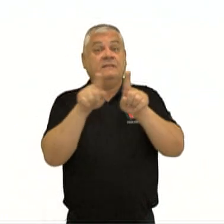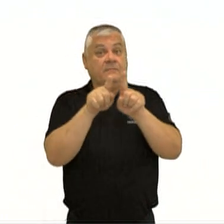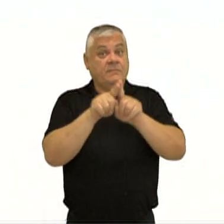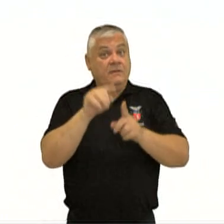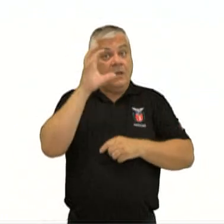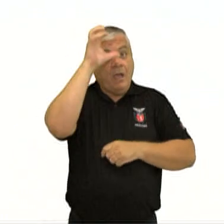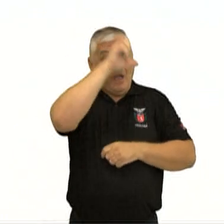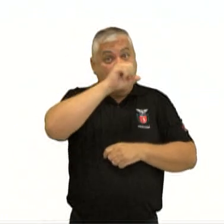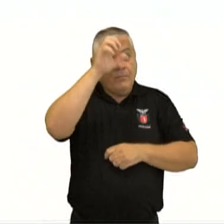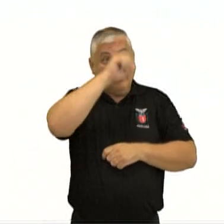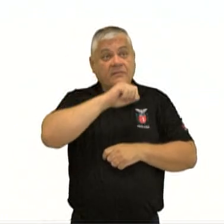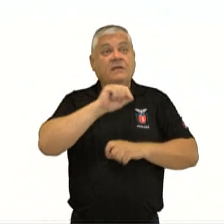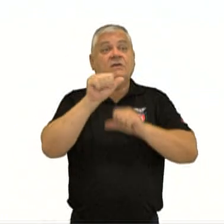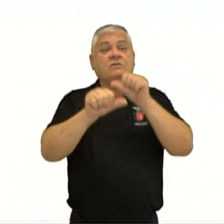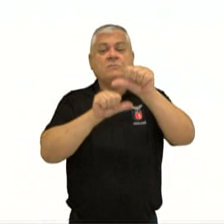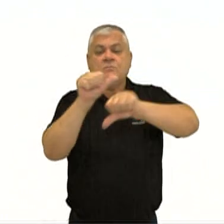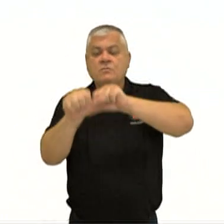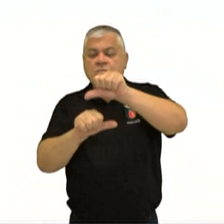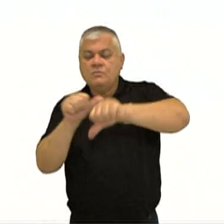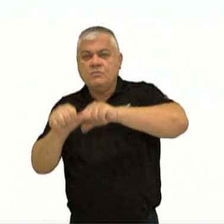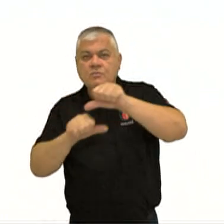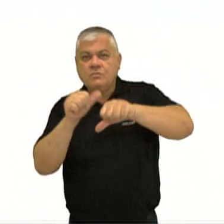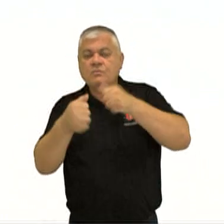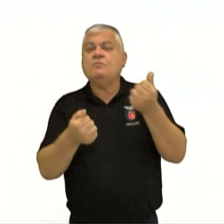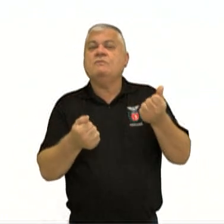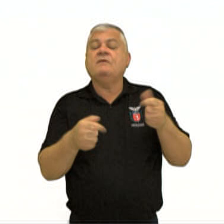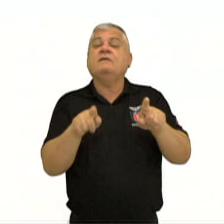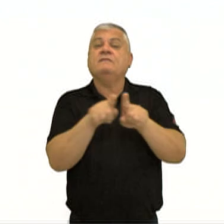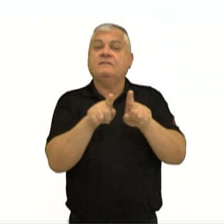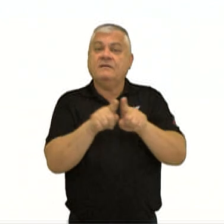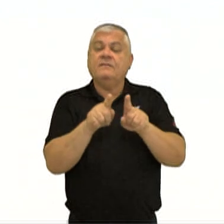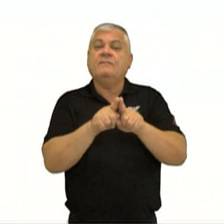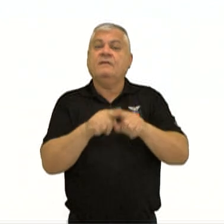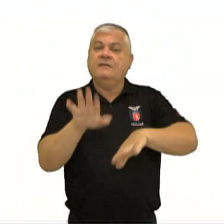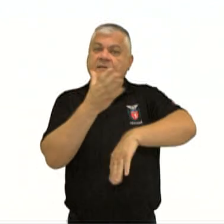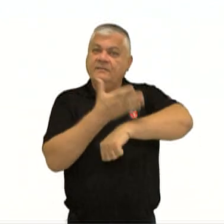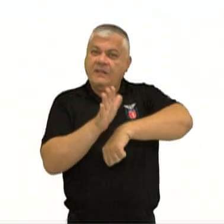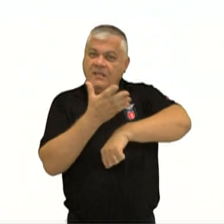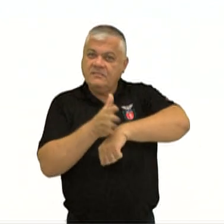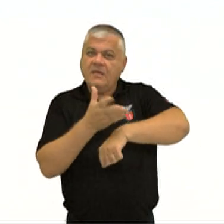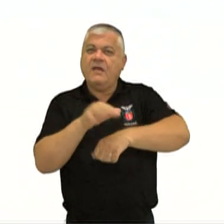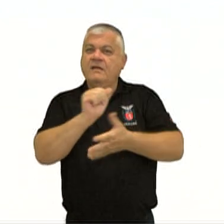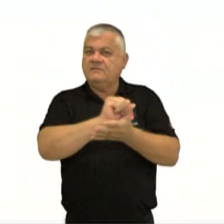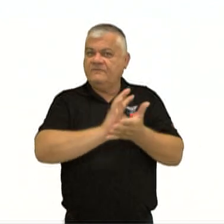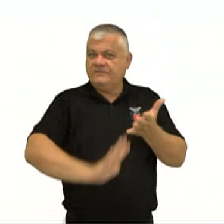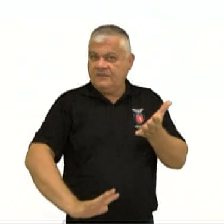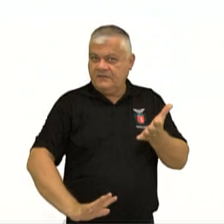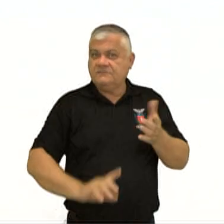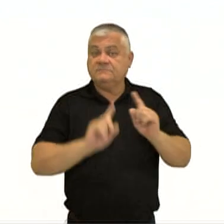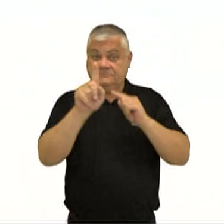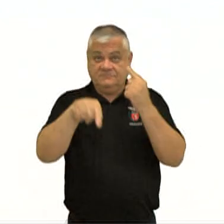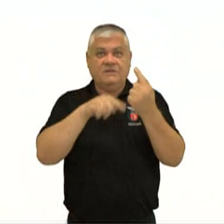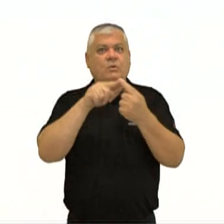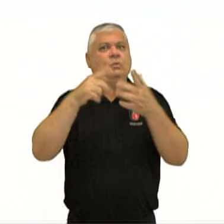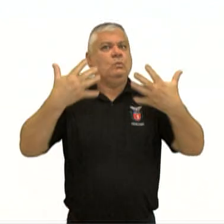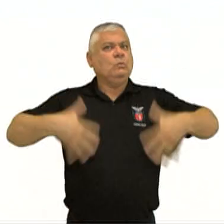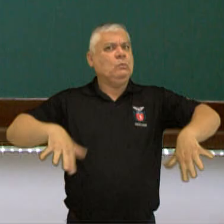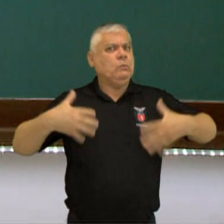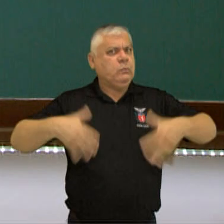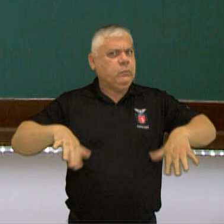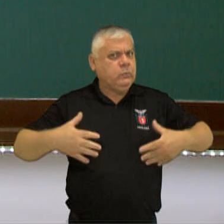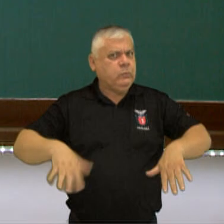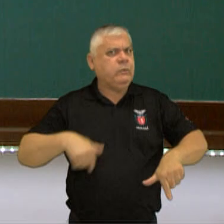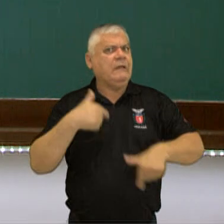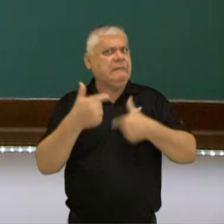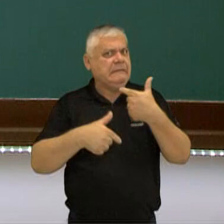aprender sobre hibridização e ainda praticar os conhecimentos por meio de atividades, tá bem? Então nós temos bastante coisa para fazer